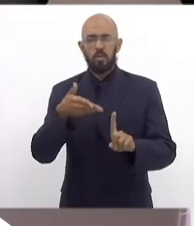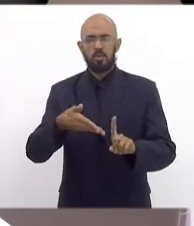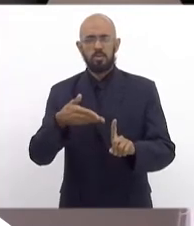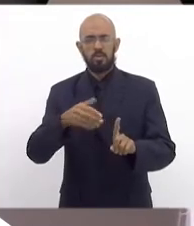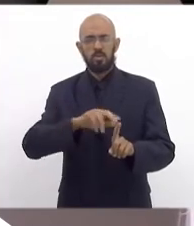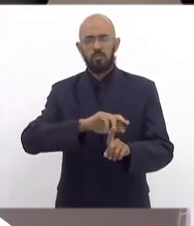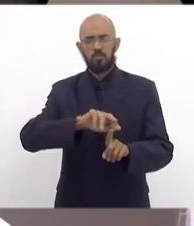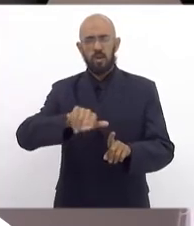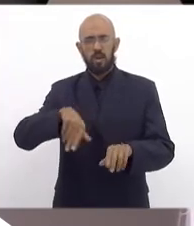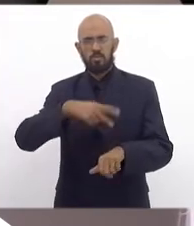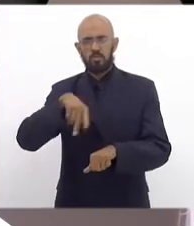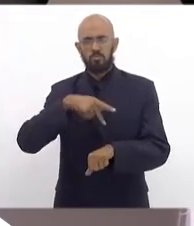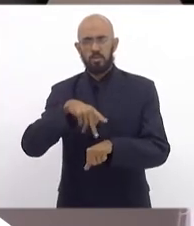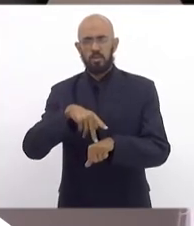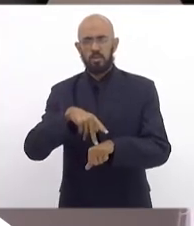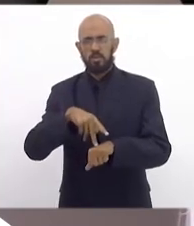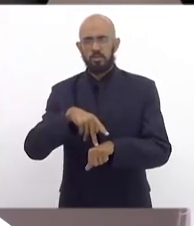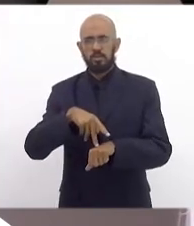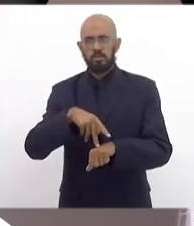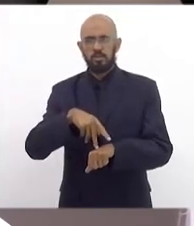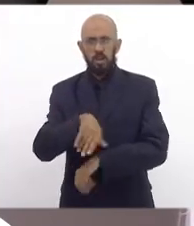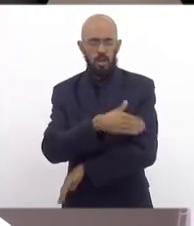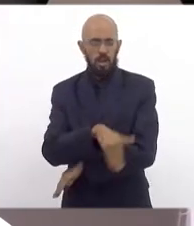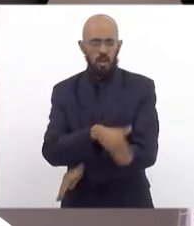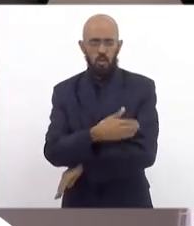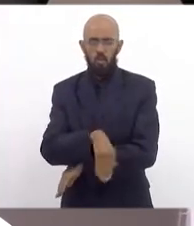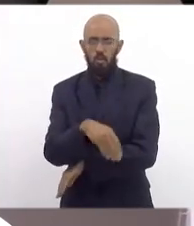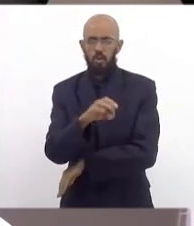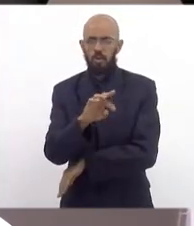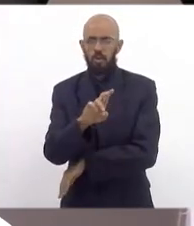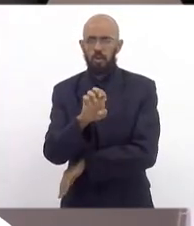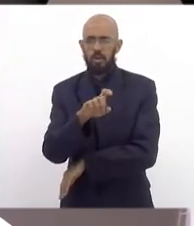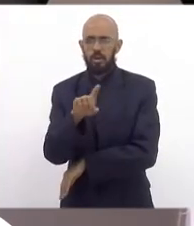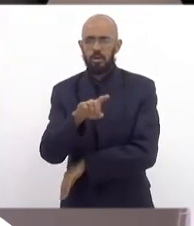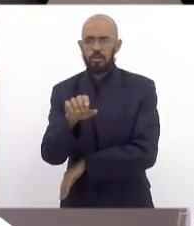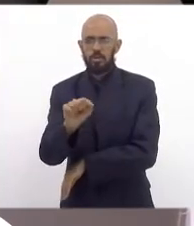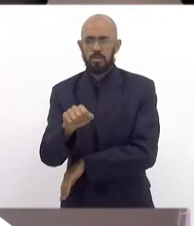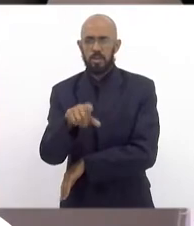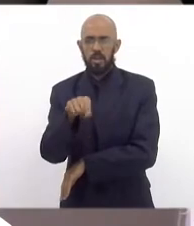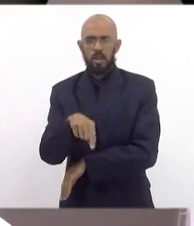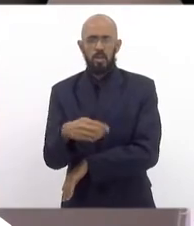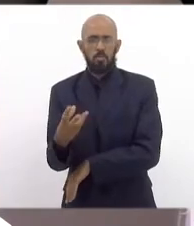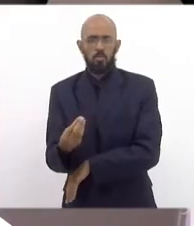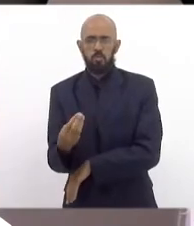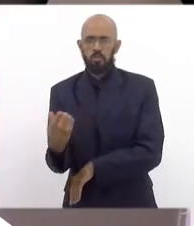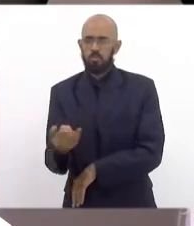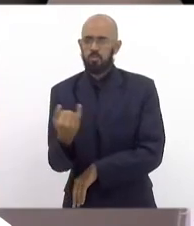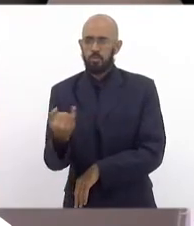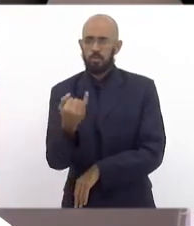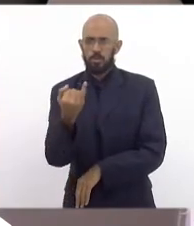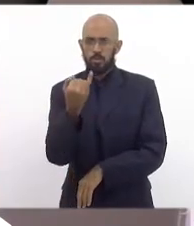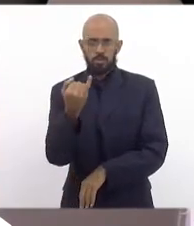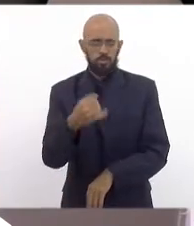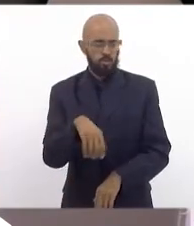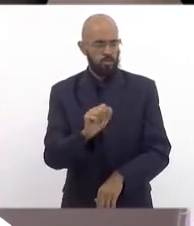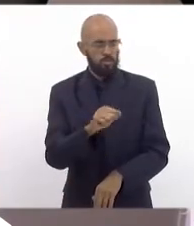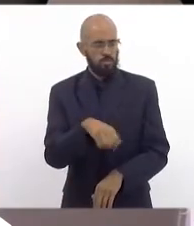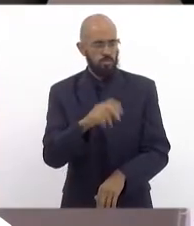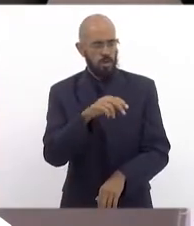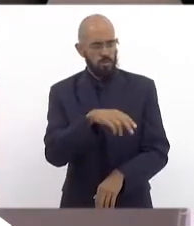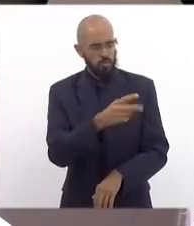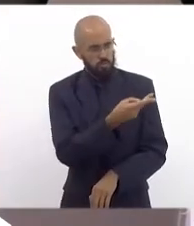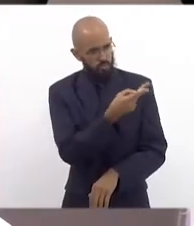Brasil então a Rua Teresa e portante cima Deputado André Correia e Deputado Luiz Paulo por